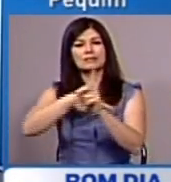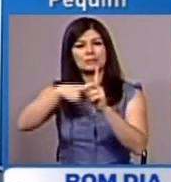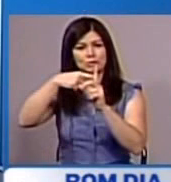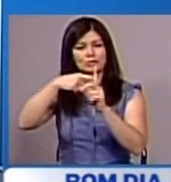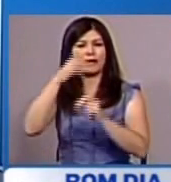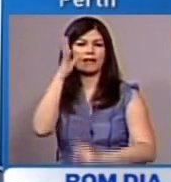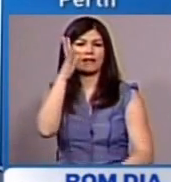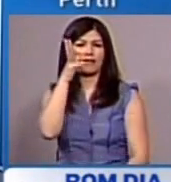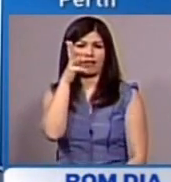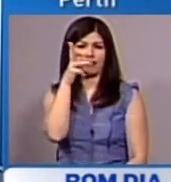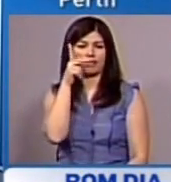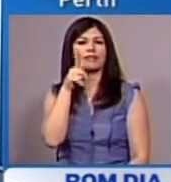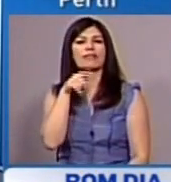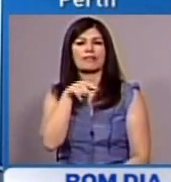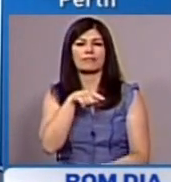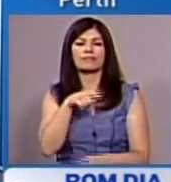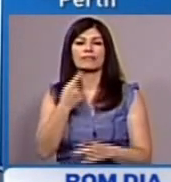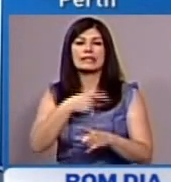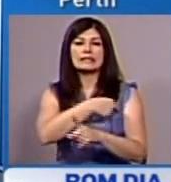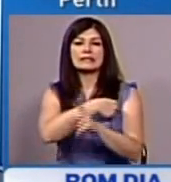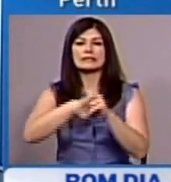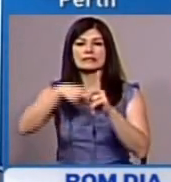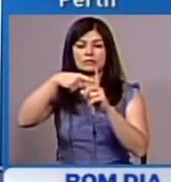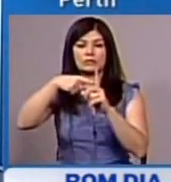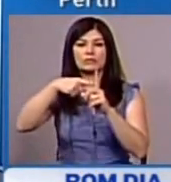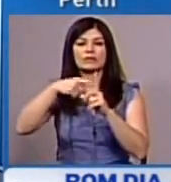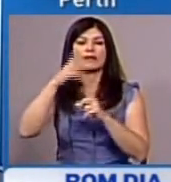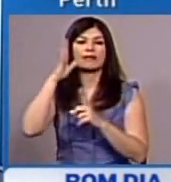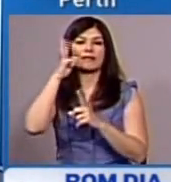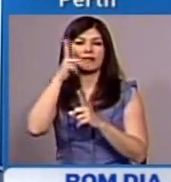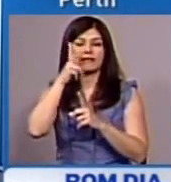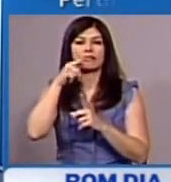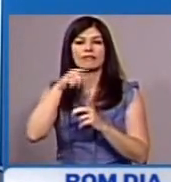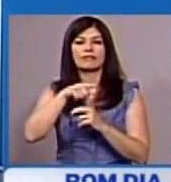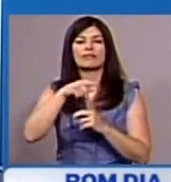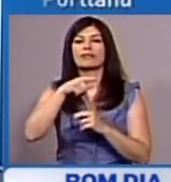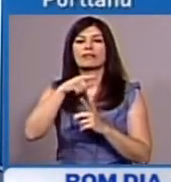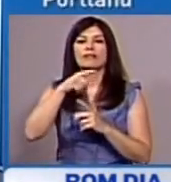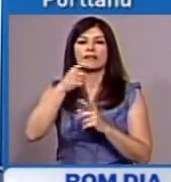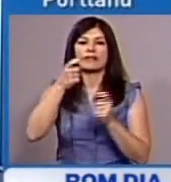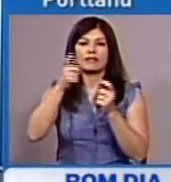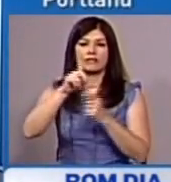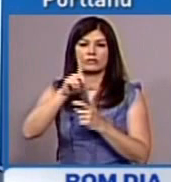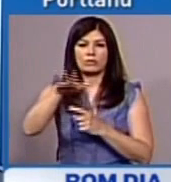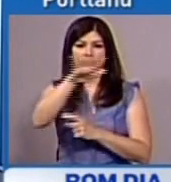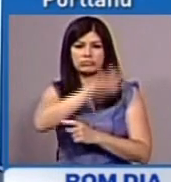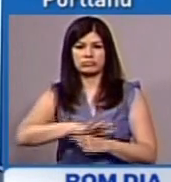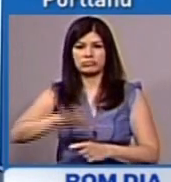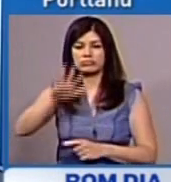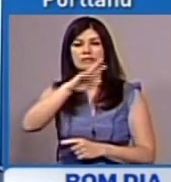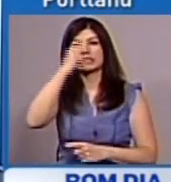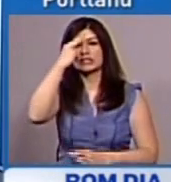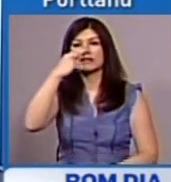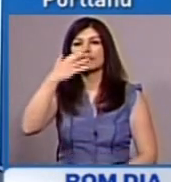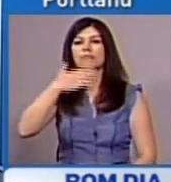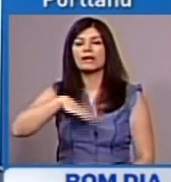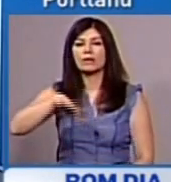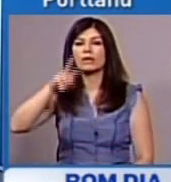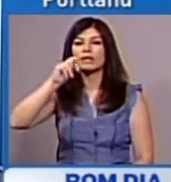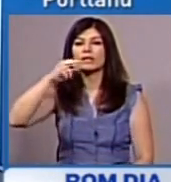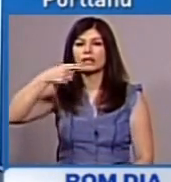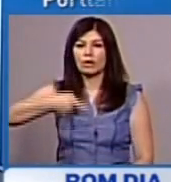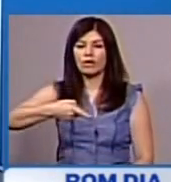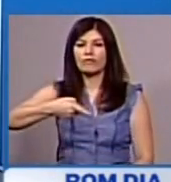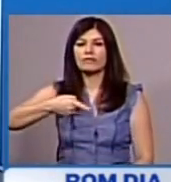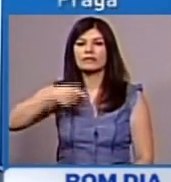A temperatura mais elevadas nas regiões do Val do Tejo, na beira interior, com 39 graus em Castelo Branco, 38